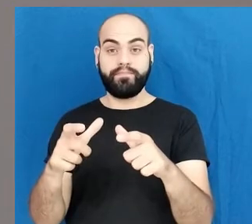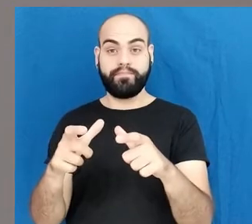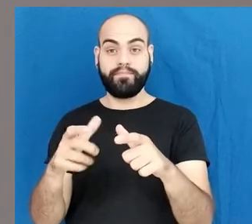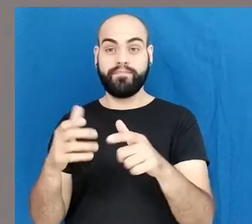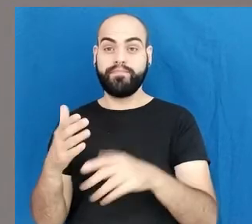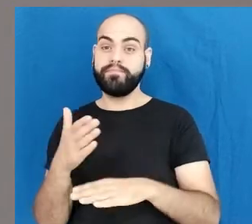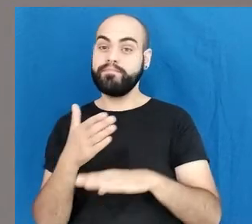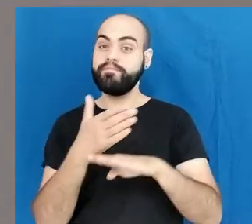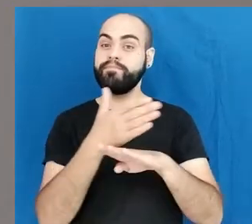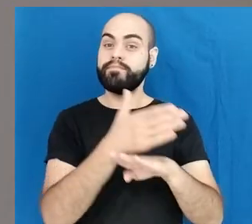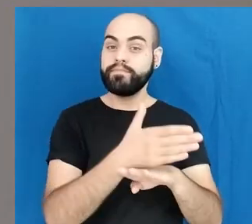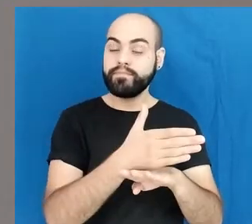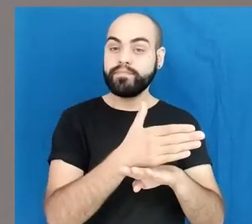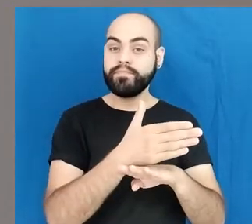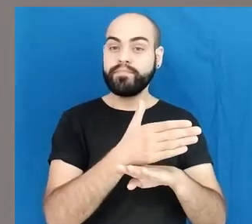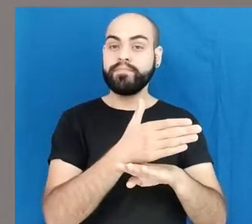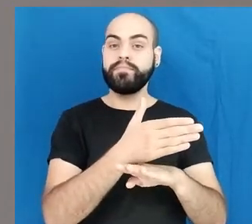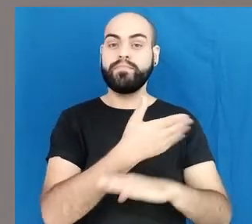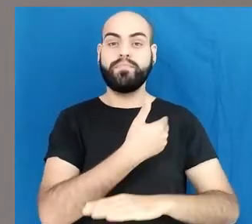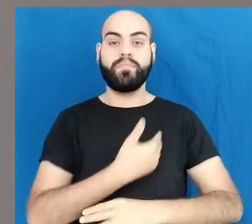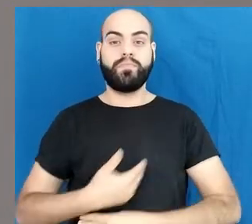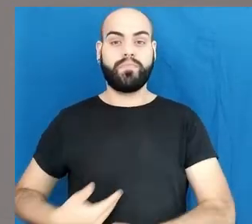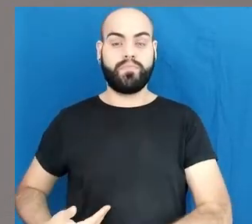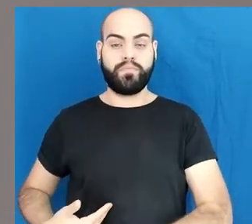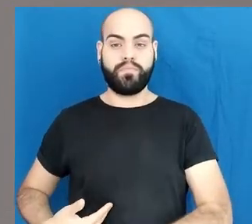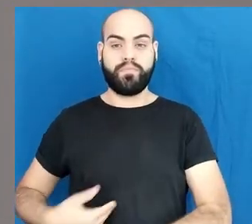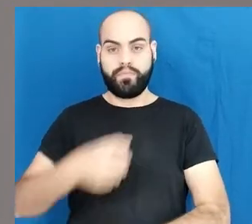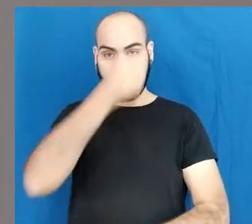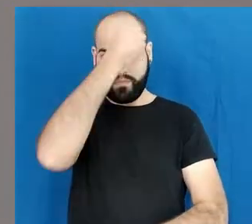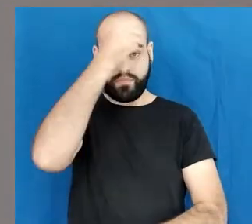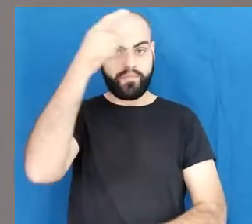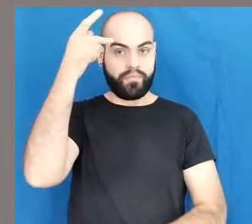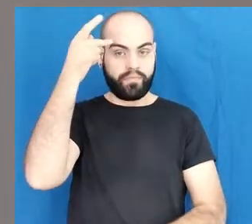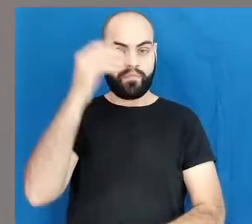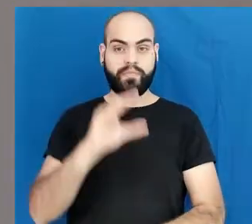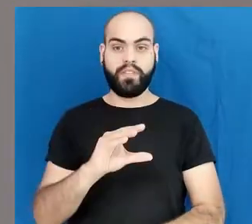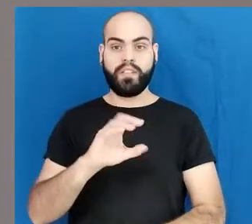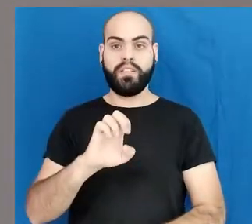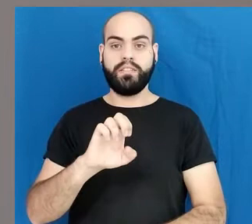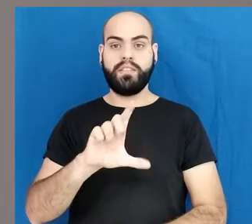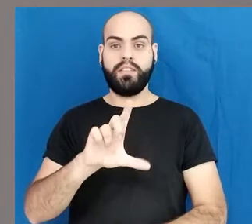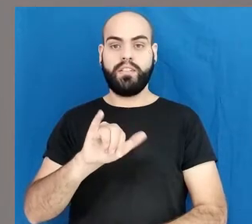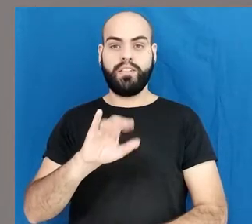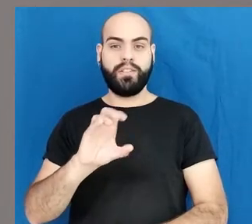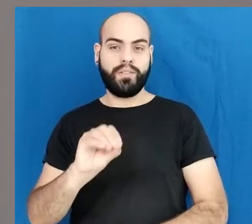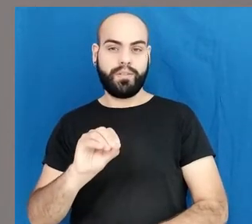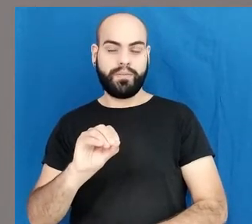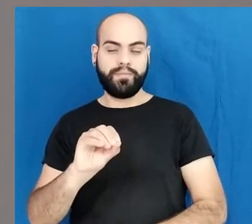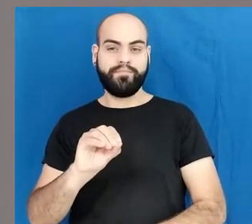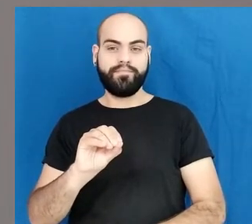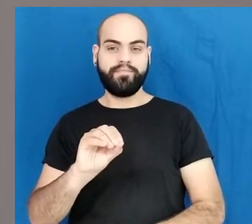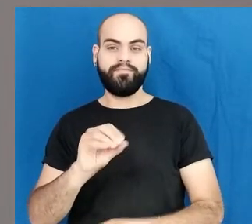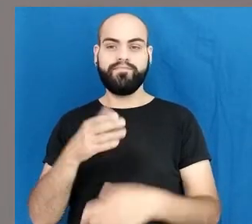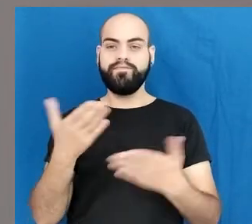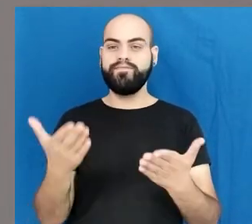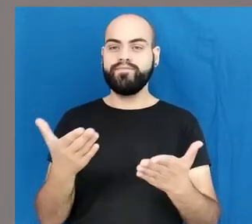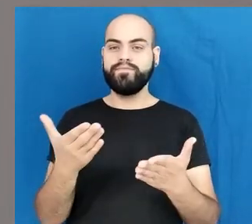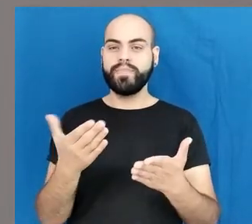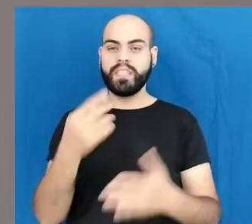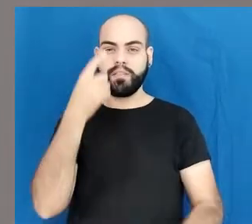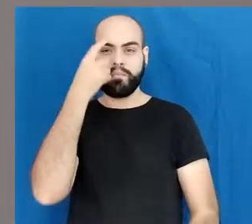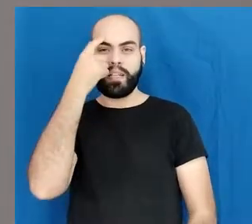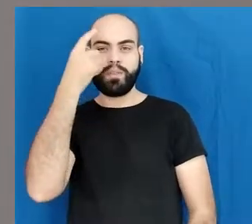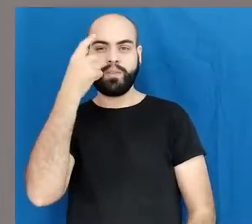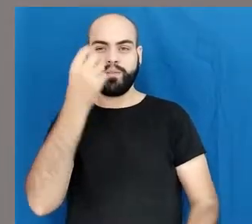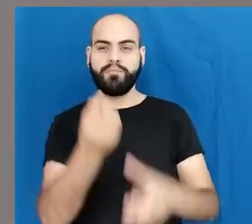edifício. Foi na administração do prefeito Célio de Castro e ele achou por bem criar uma